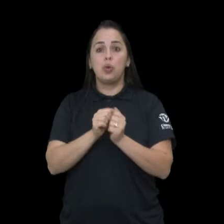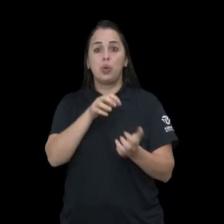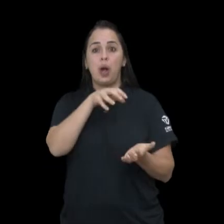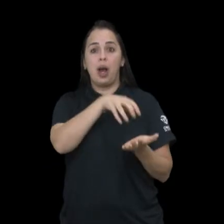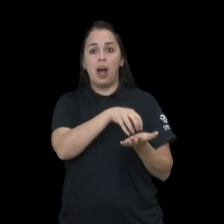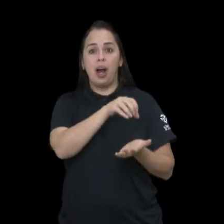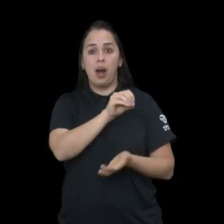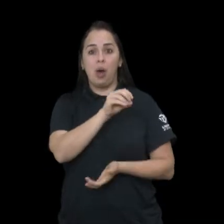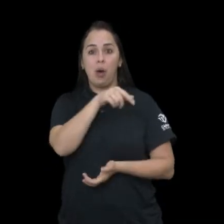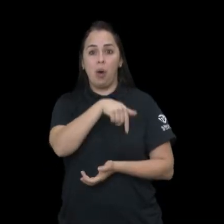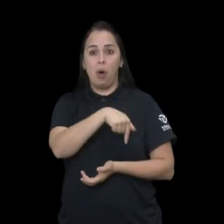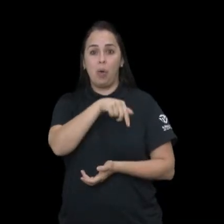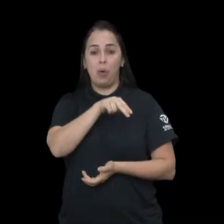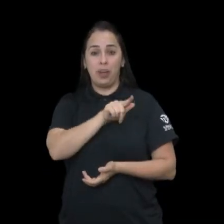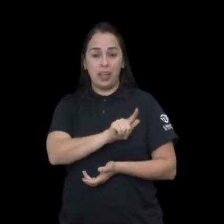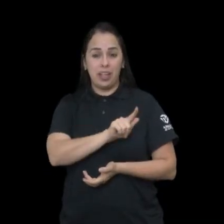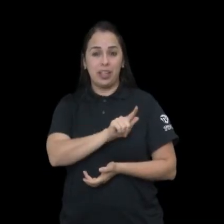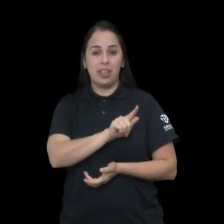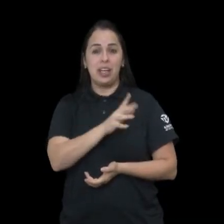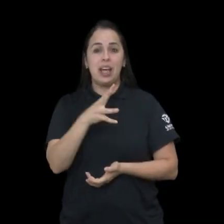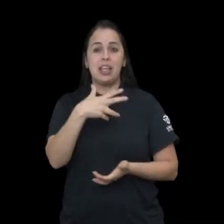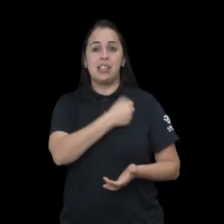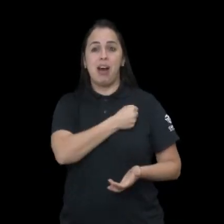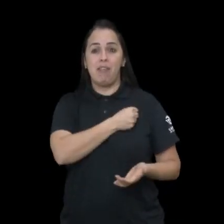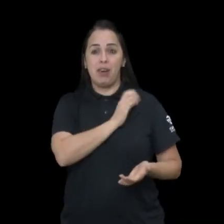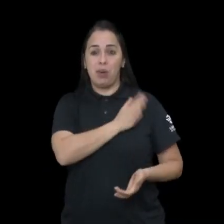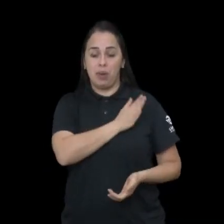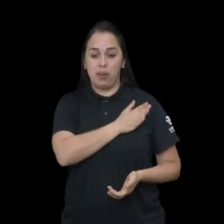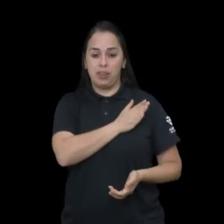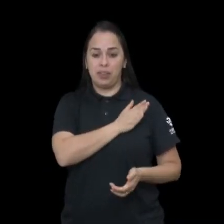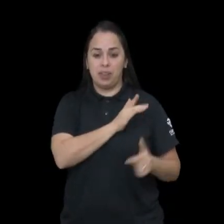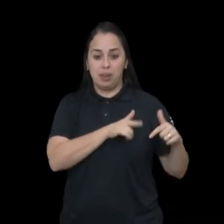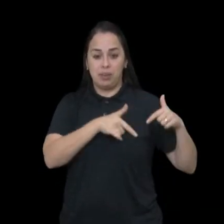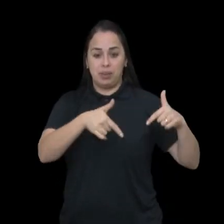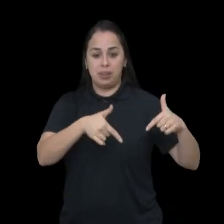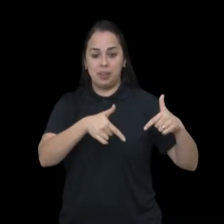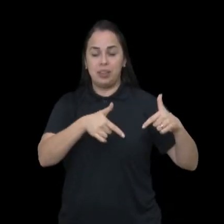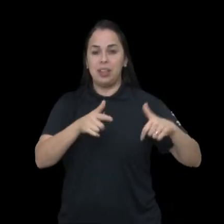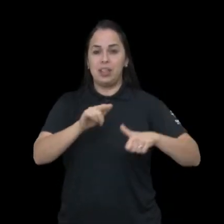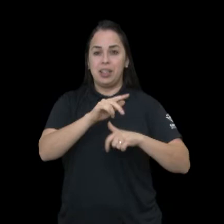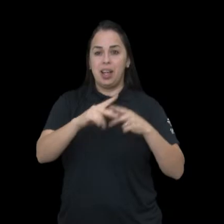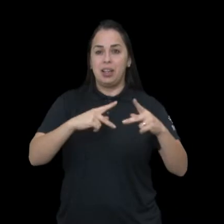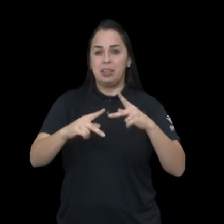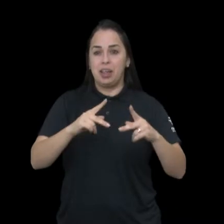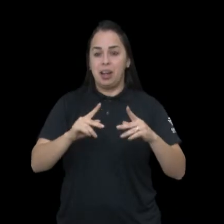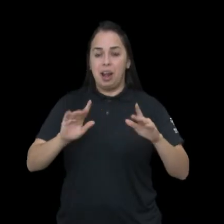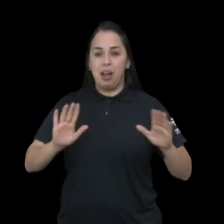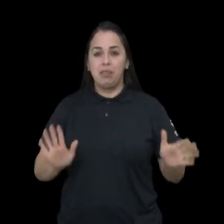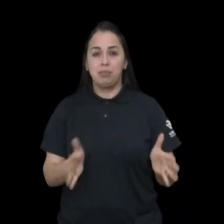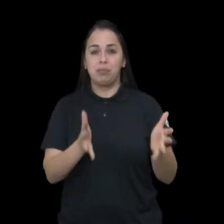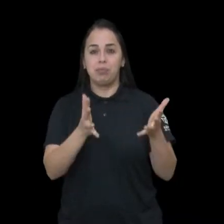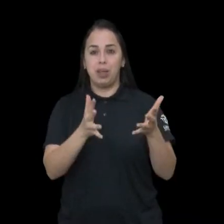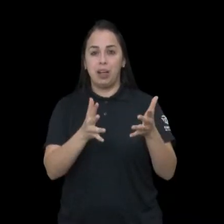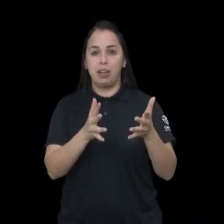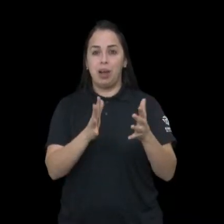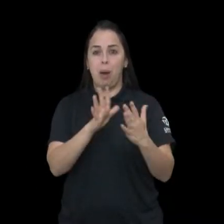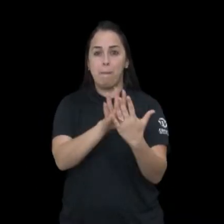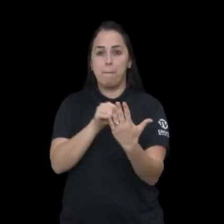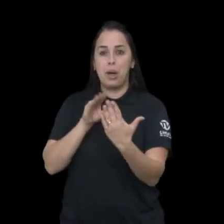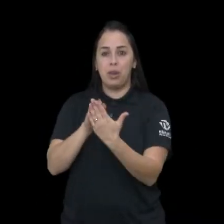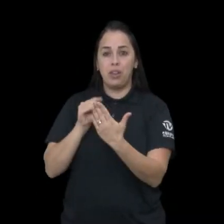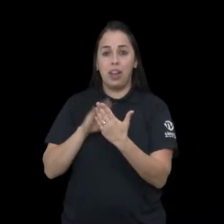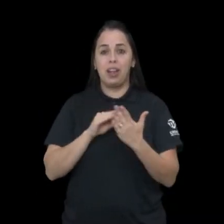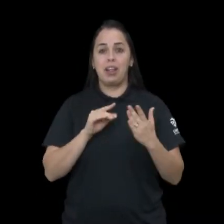Associação Salva Coração. É um projeto Cor Mais Ação, que tem por objetivo tornar o nosso município um modelo da prevenção e tratamento